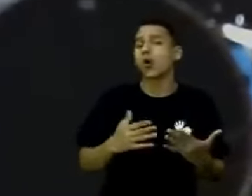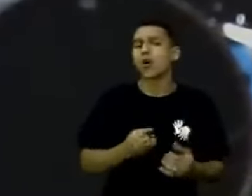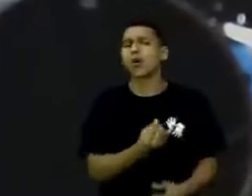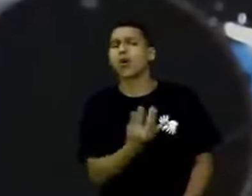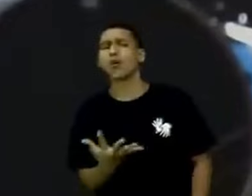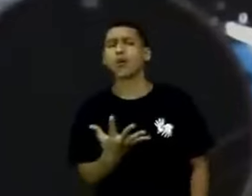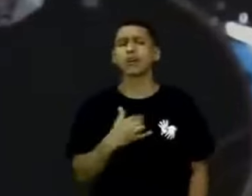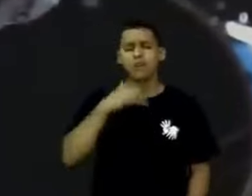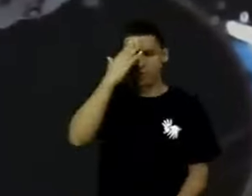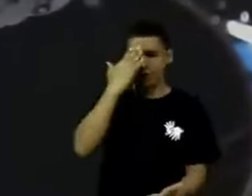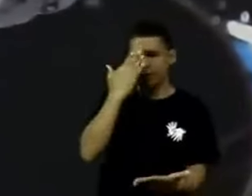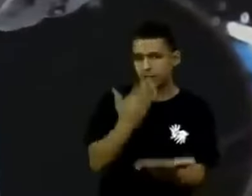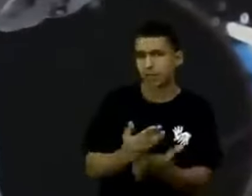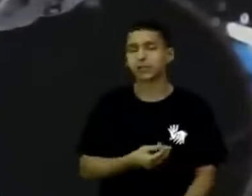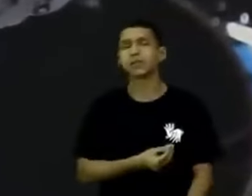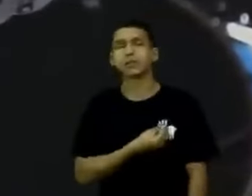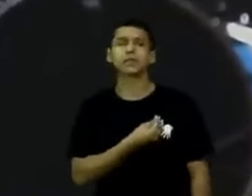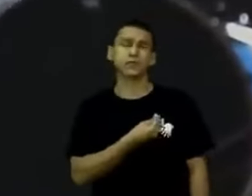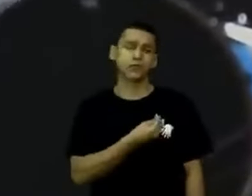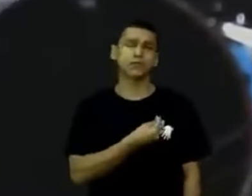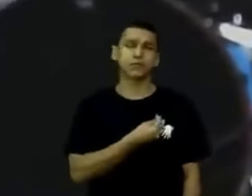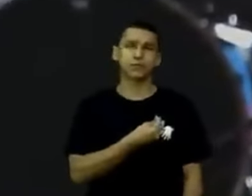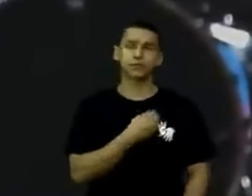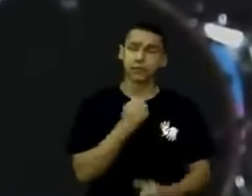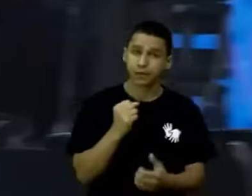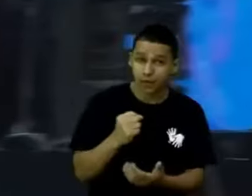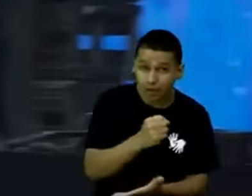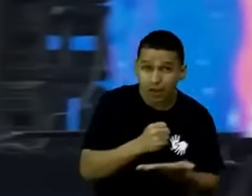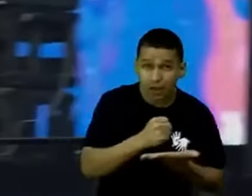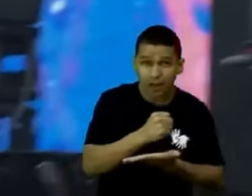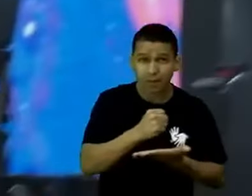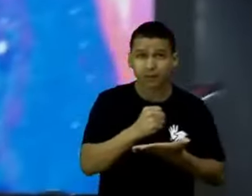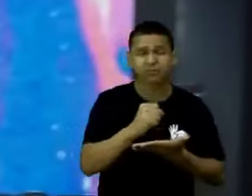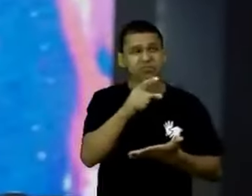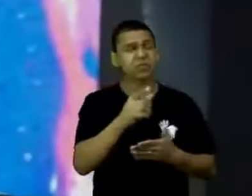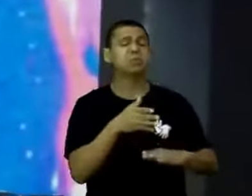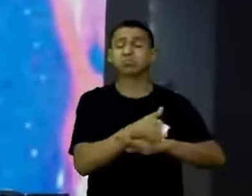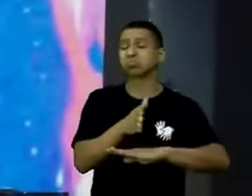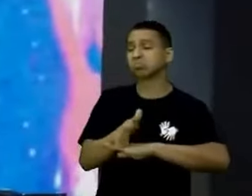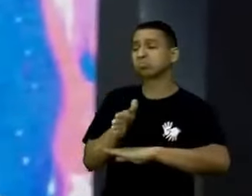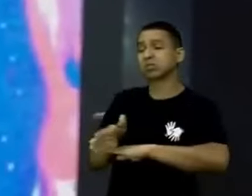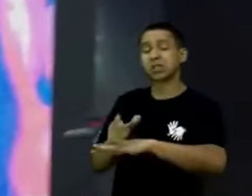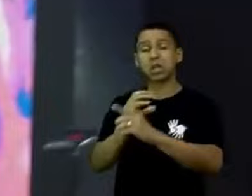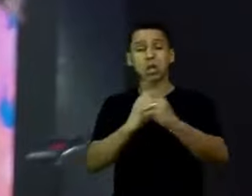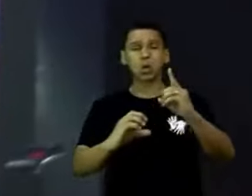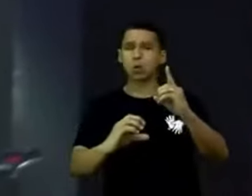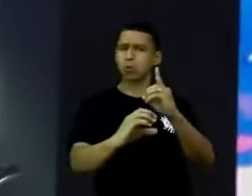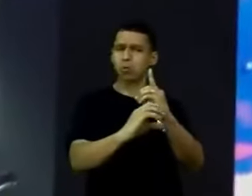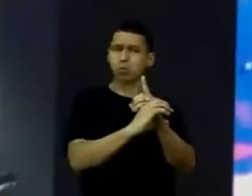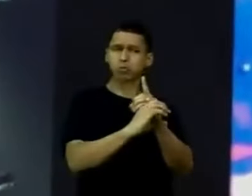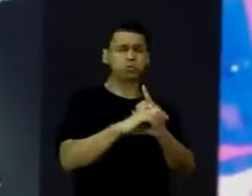e vivo em cima delas. Então tu pode estar frequentando 10 cultos por semana,